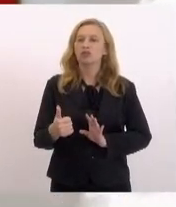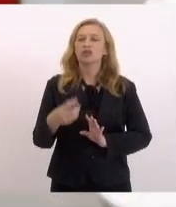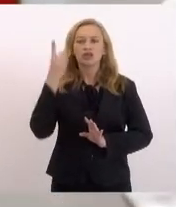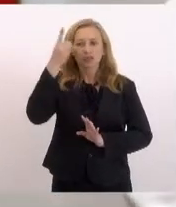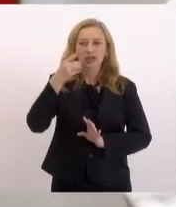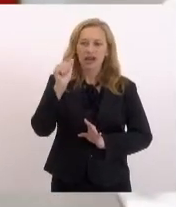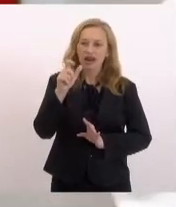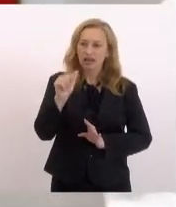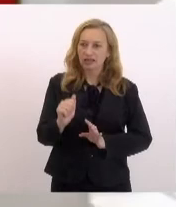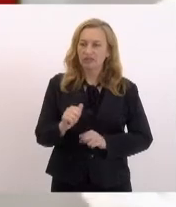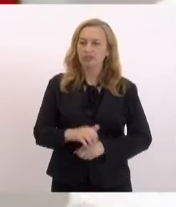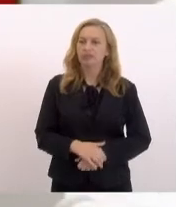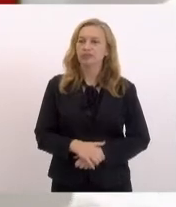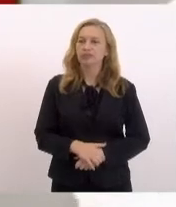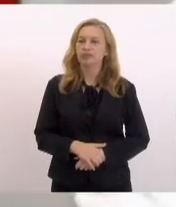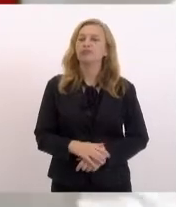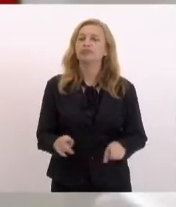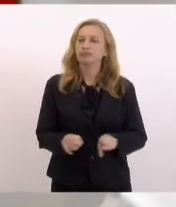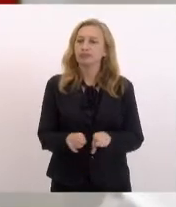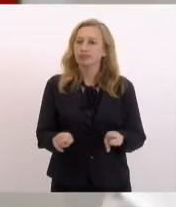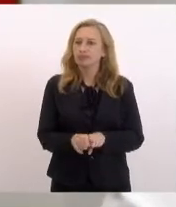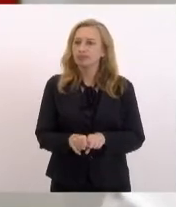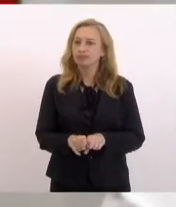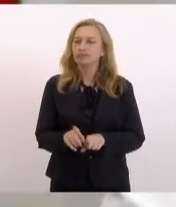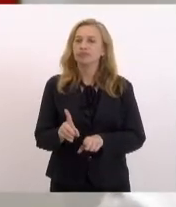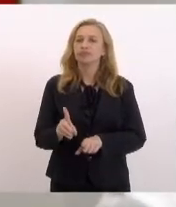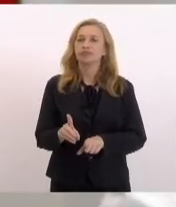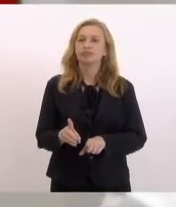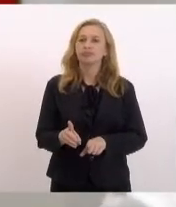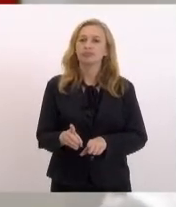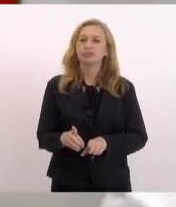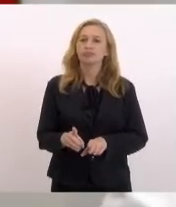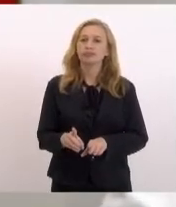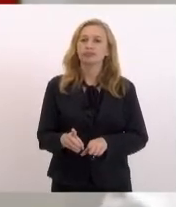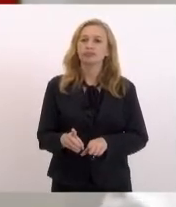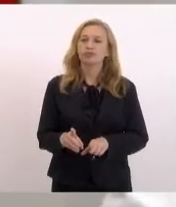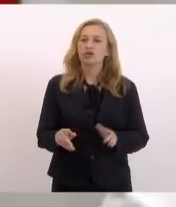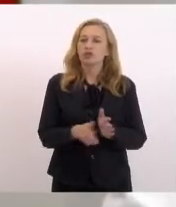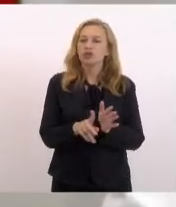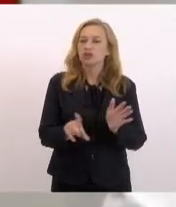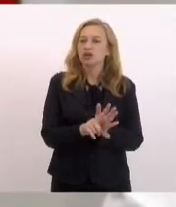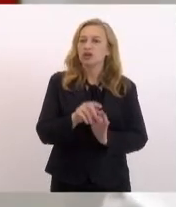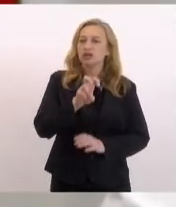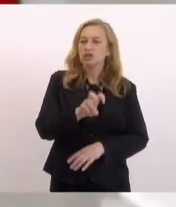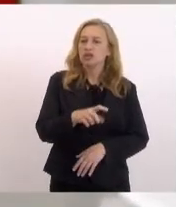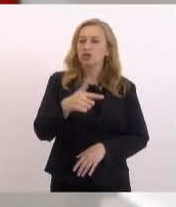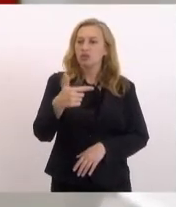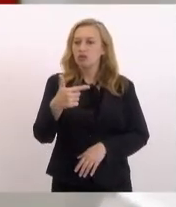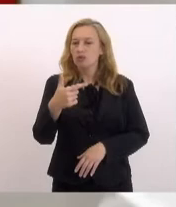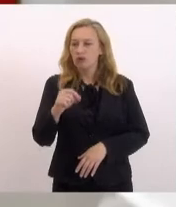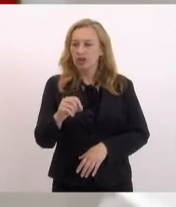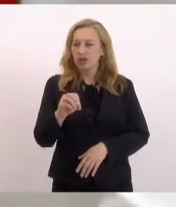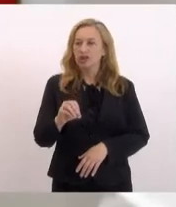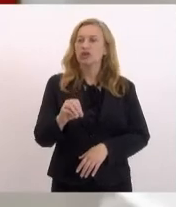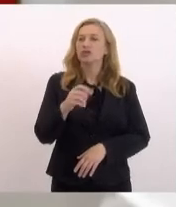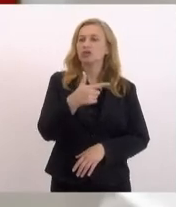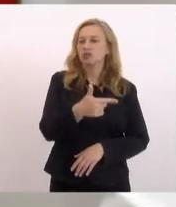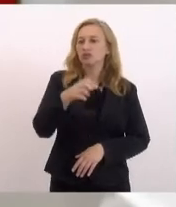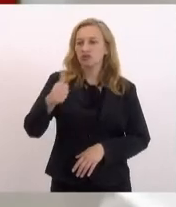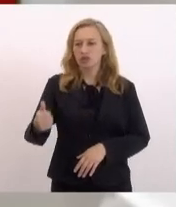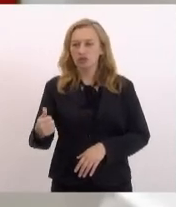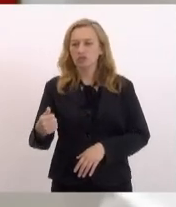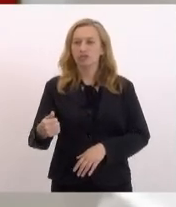Passos. Também, deputada Alana Passos, projeto de lei 50-12-21. Senhores que aprovam, mereço como